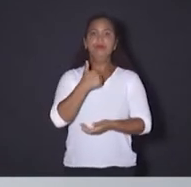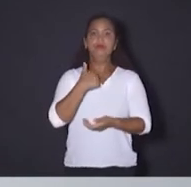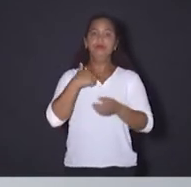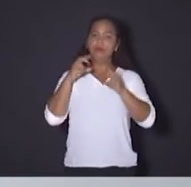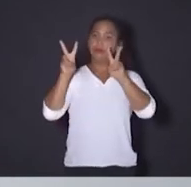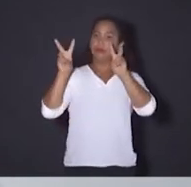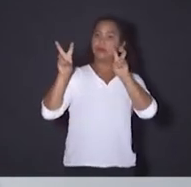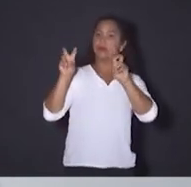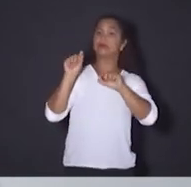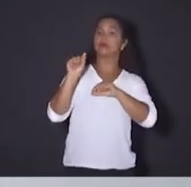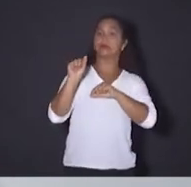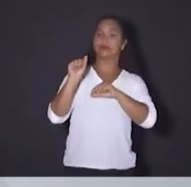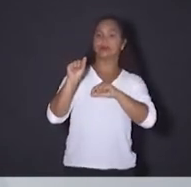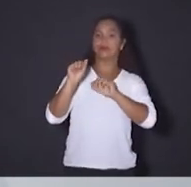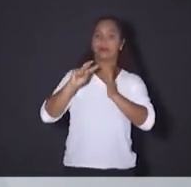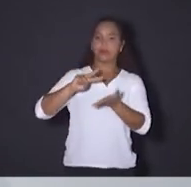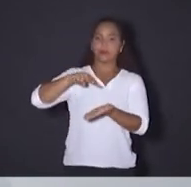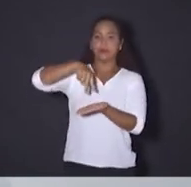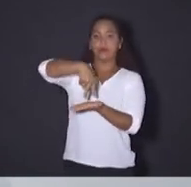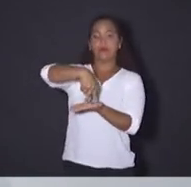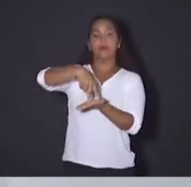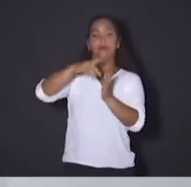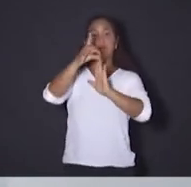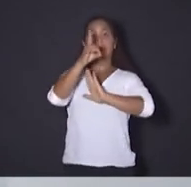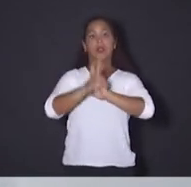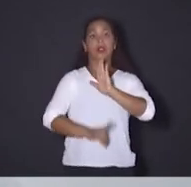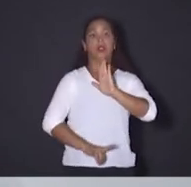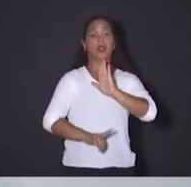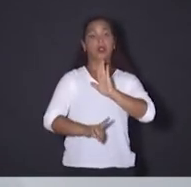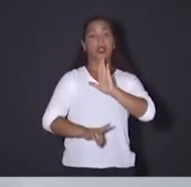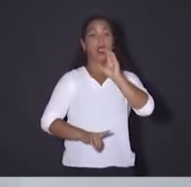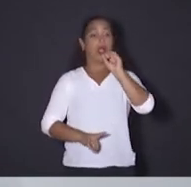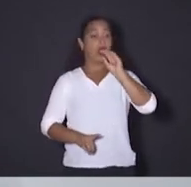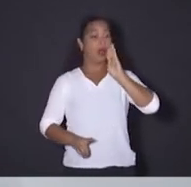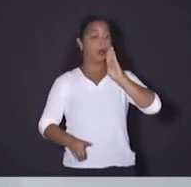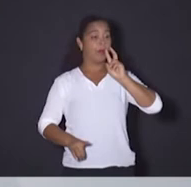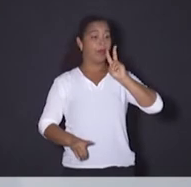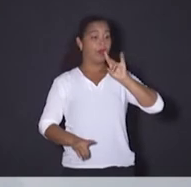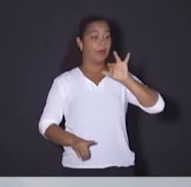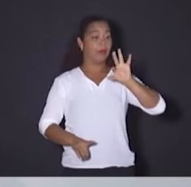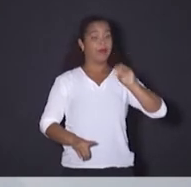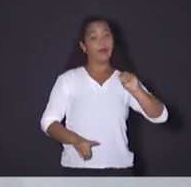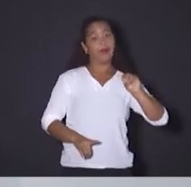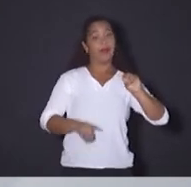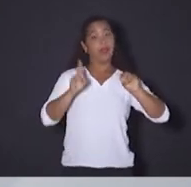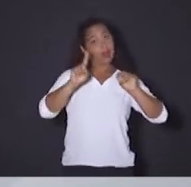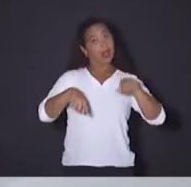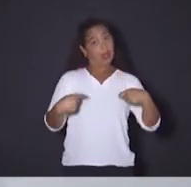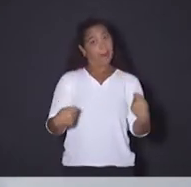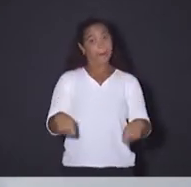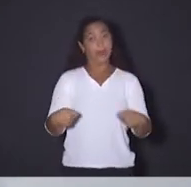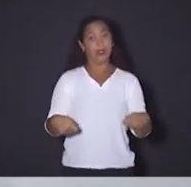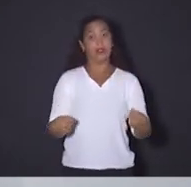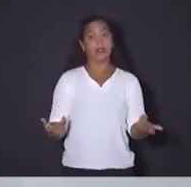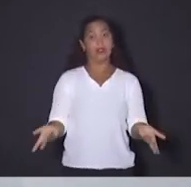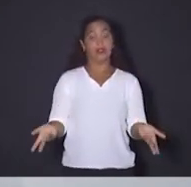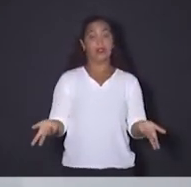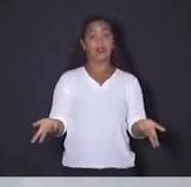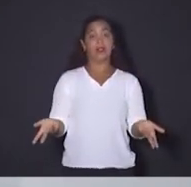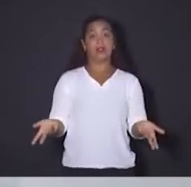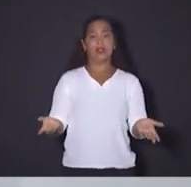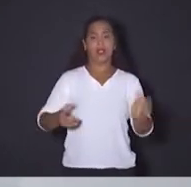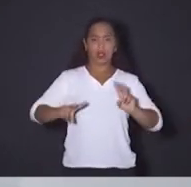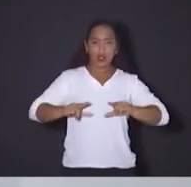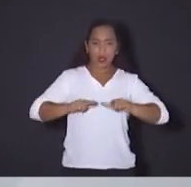eu estou defendendo o direito de lutar pelo óbvio estou dizendo que isso é polêmico que isso é necessário que isso é preciso que é